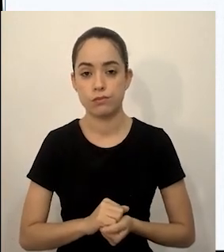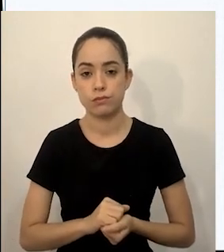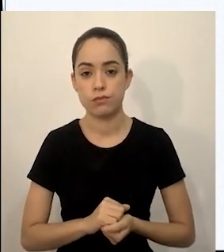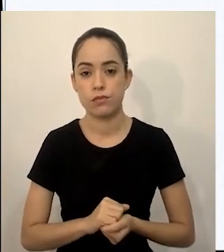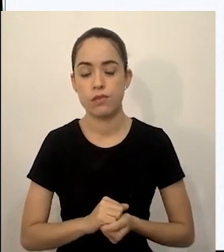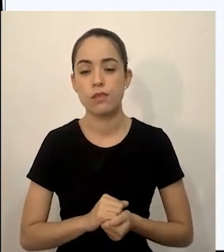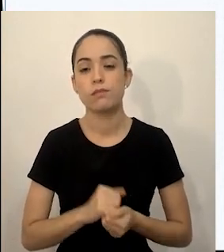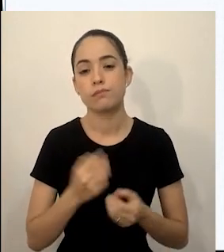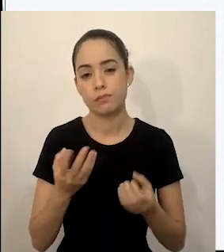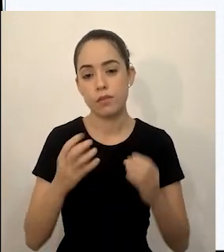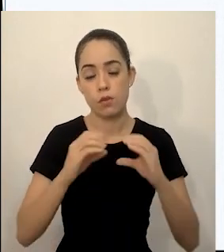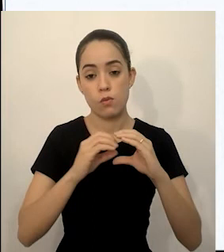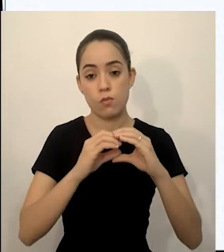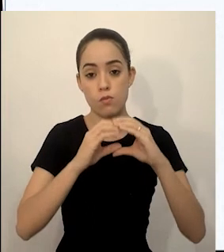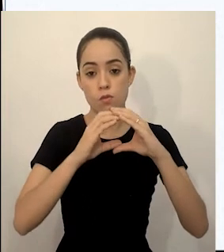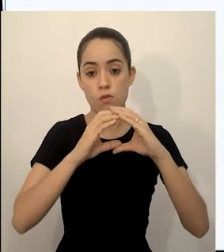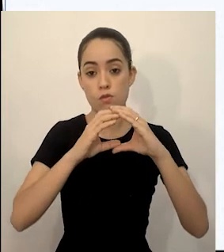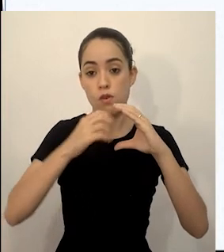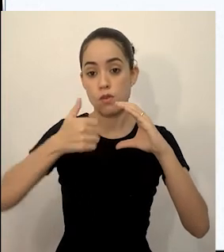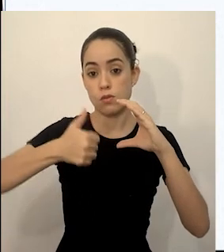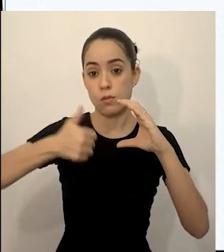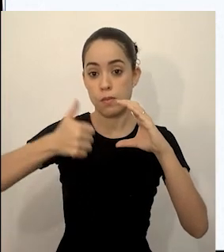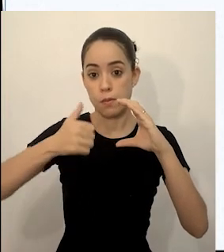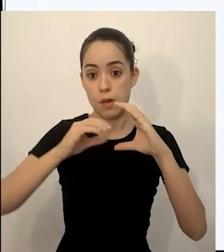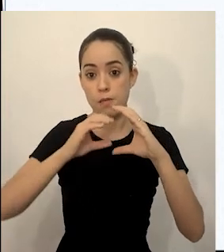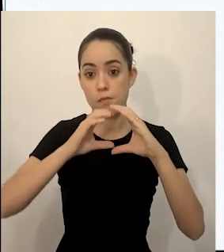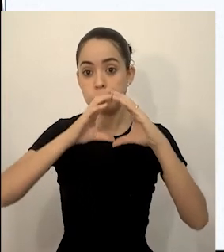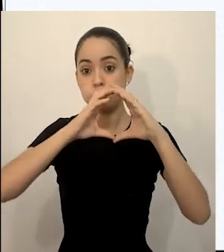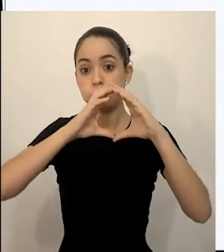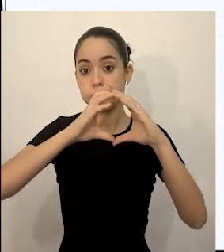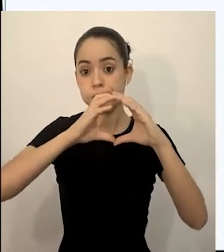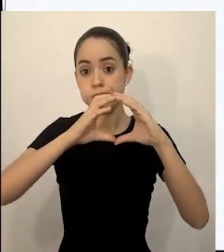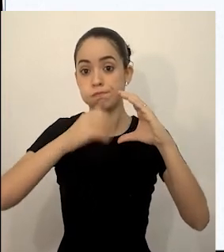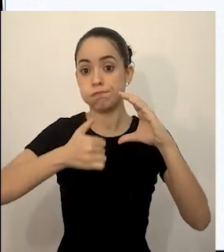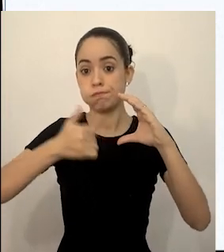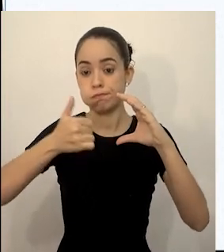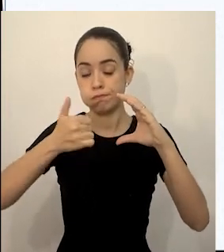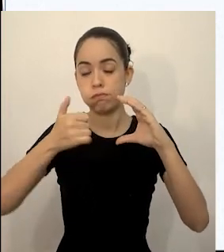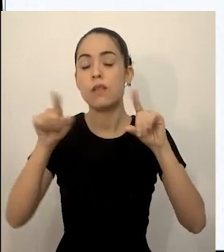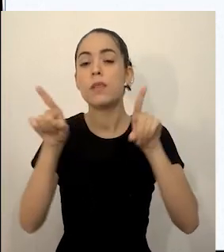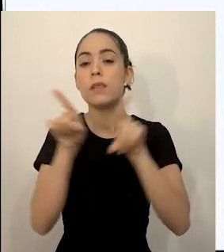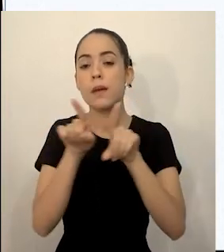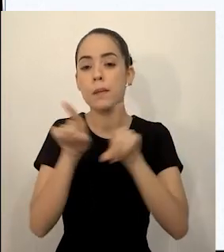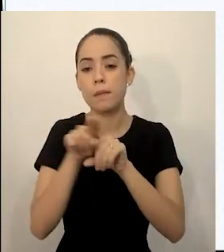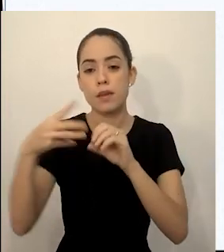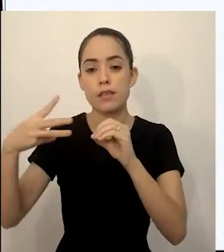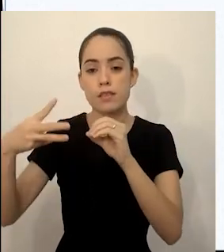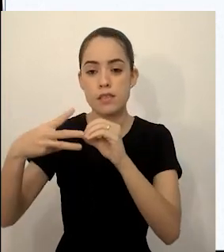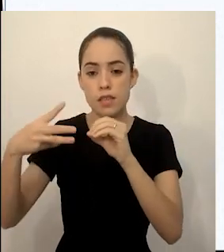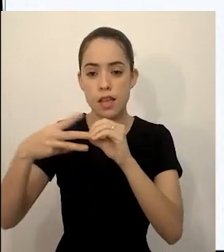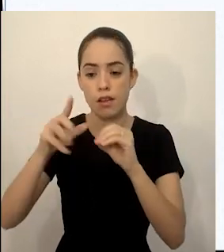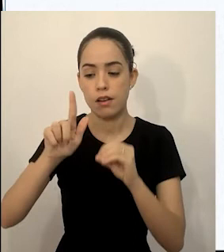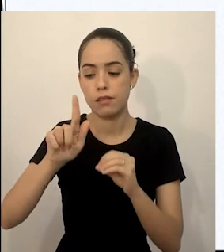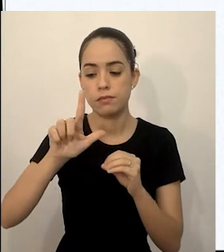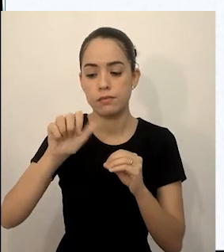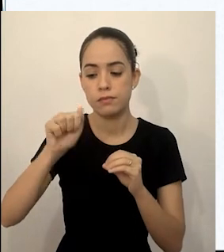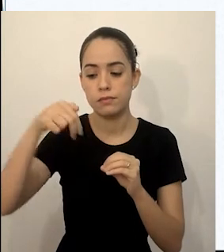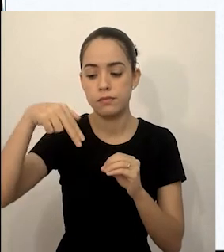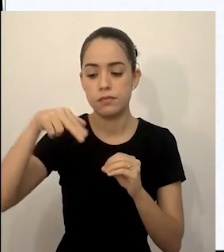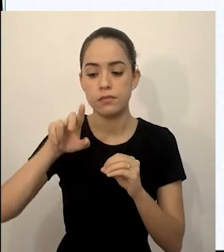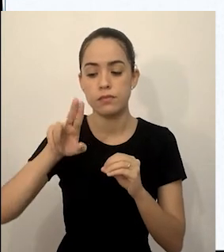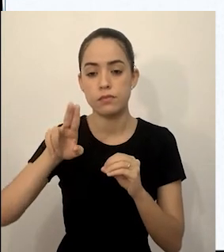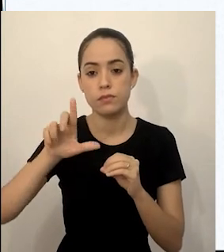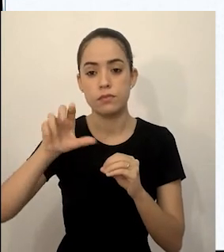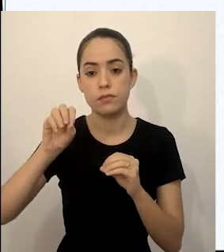A este conjunto de ovócito primário crescido e células